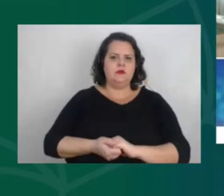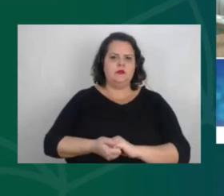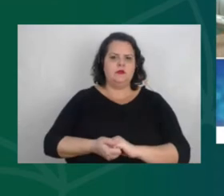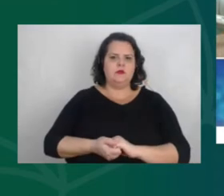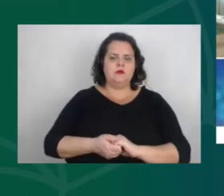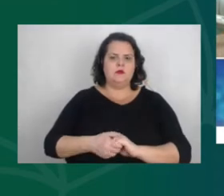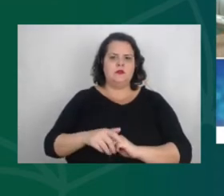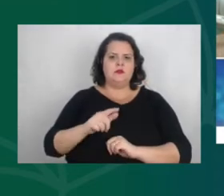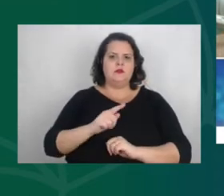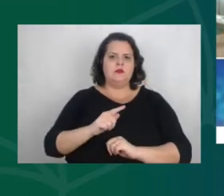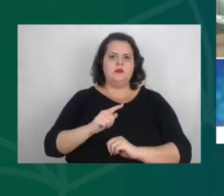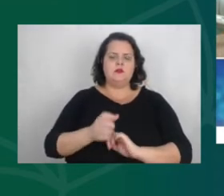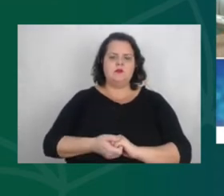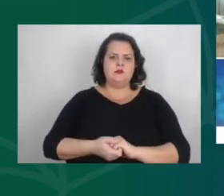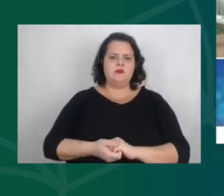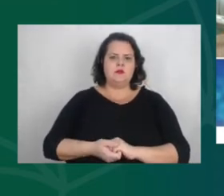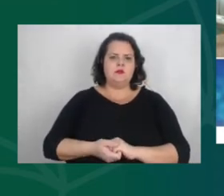favor.